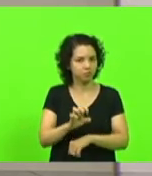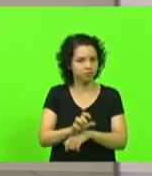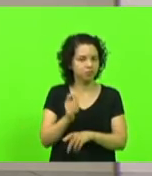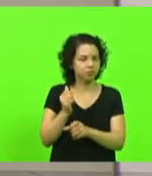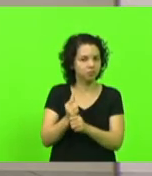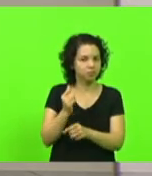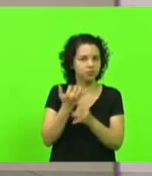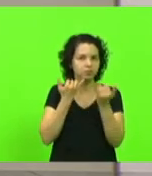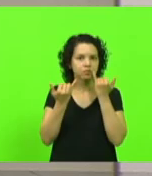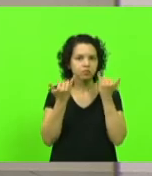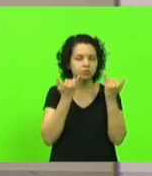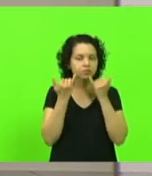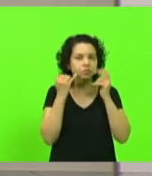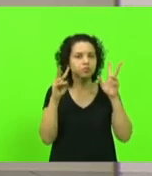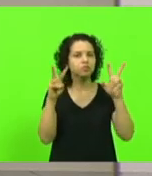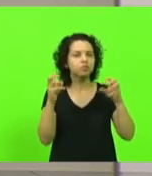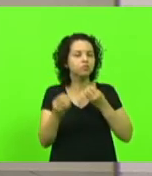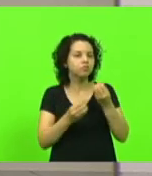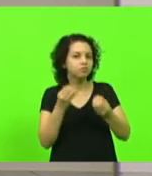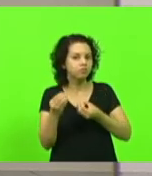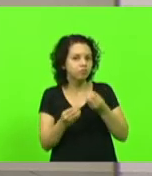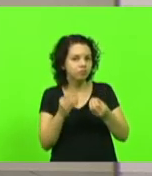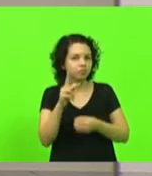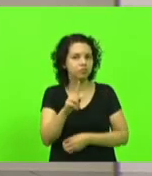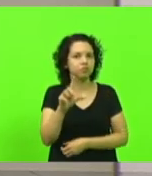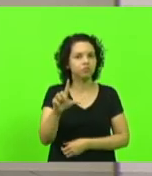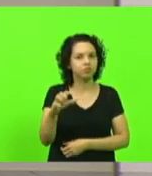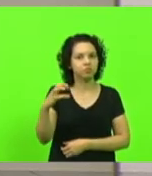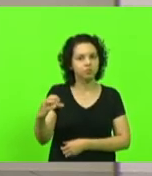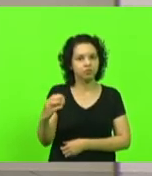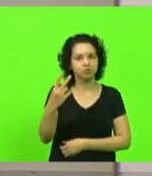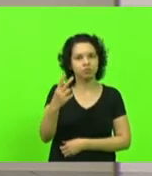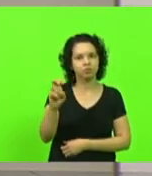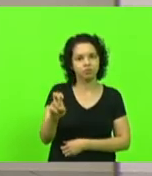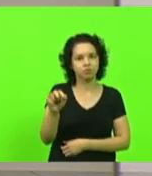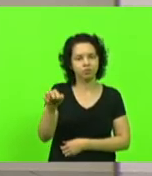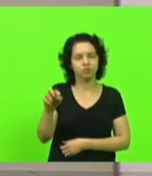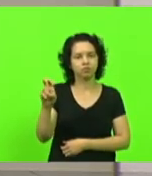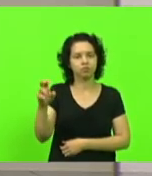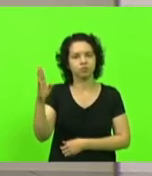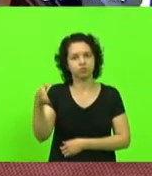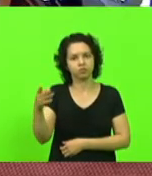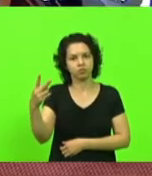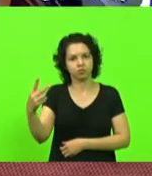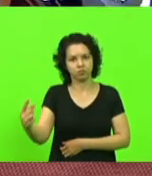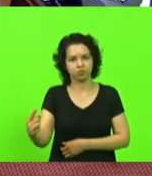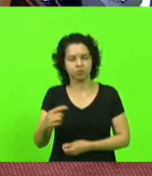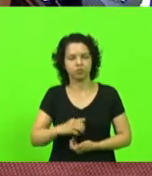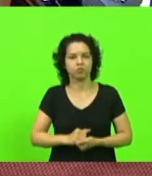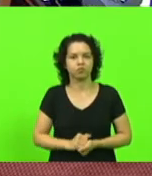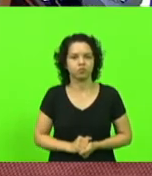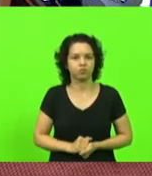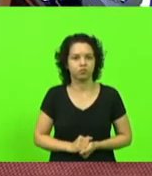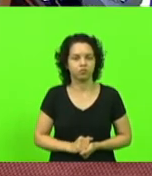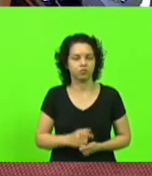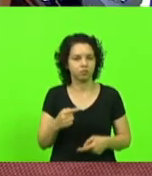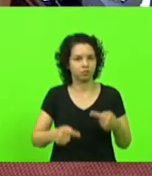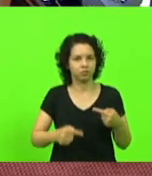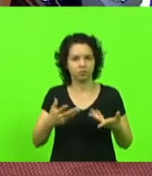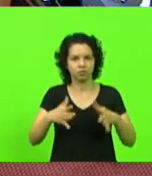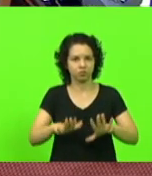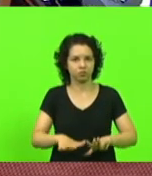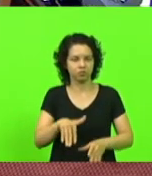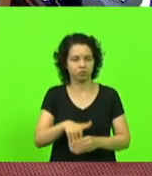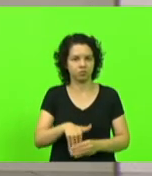impacto financeiro e atuarial do PLC 25.5/2021, em discussão. Não havendo quem queira discutir, em